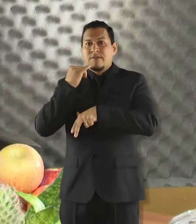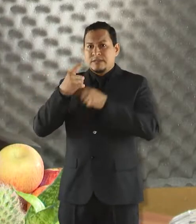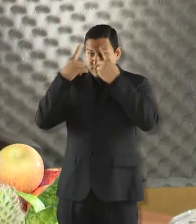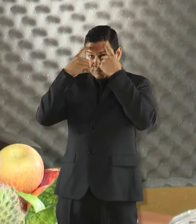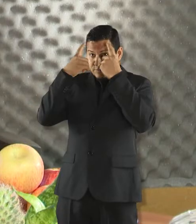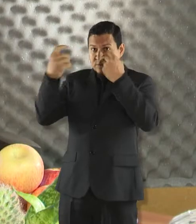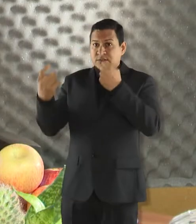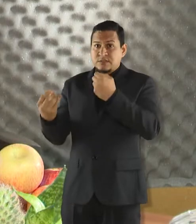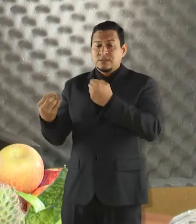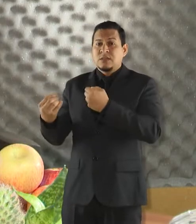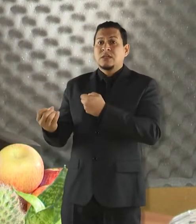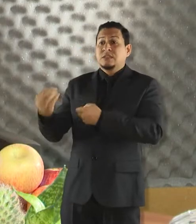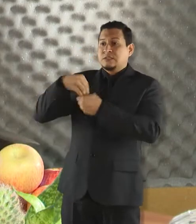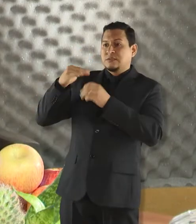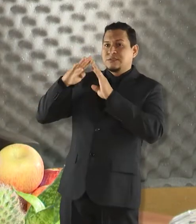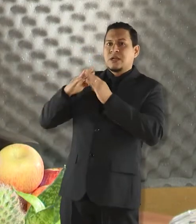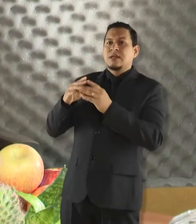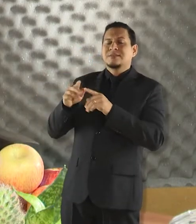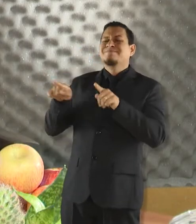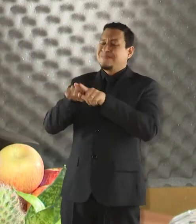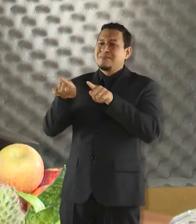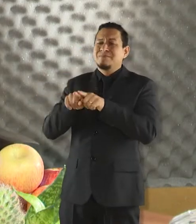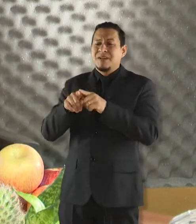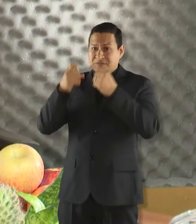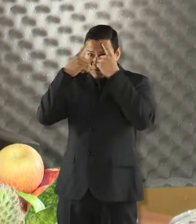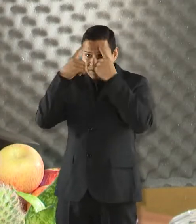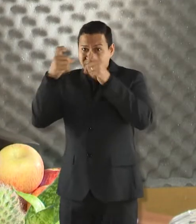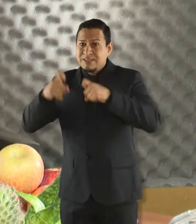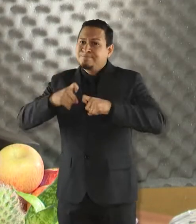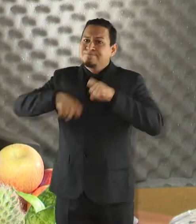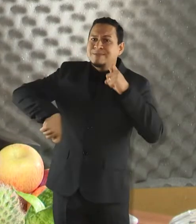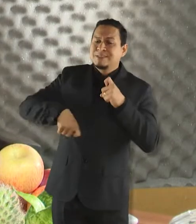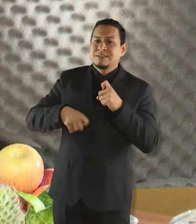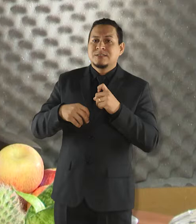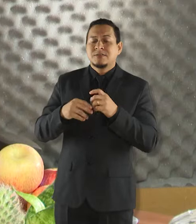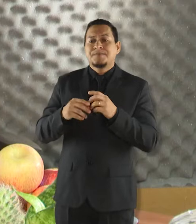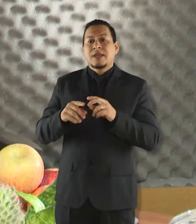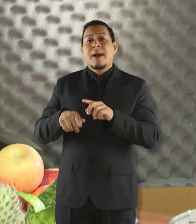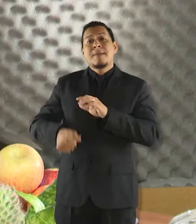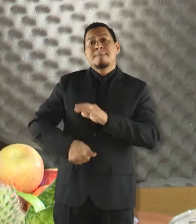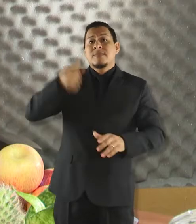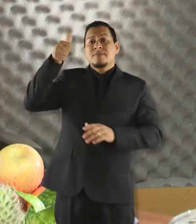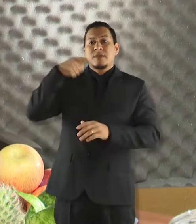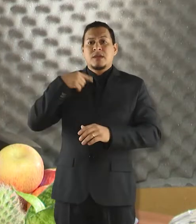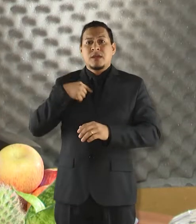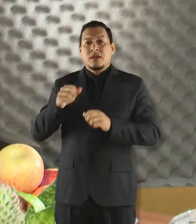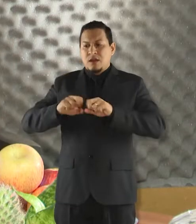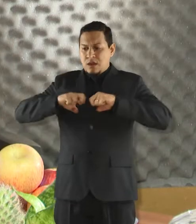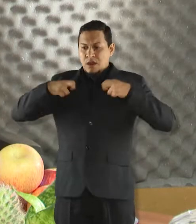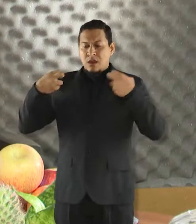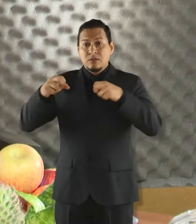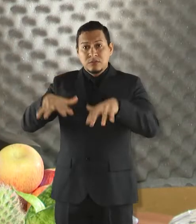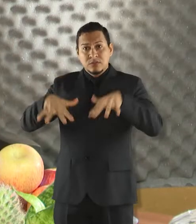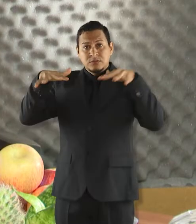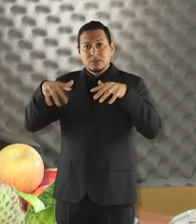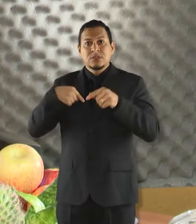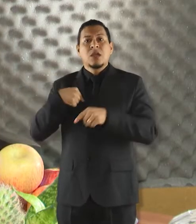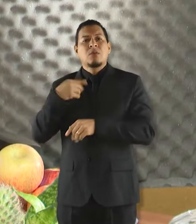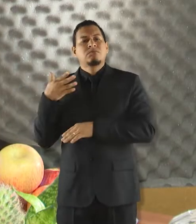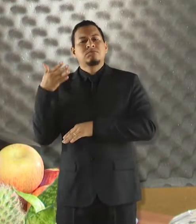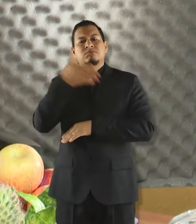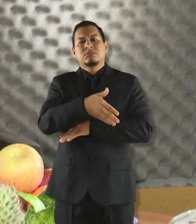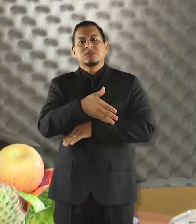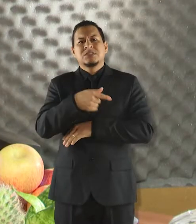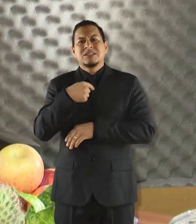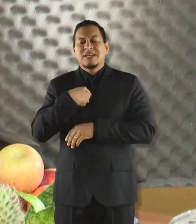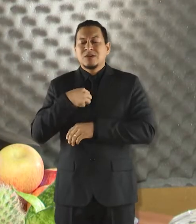violência, inclusive violência sexual, né? E eu lembro que a primeira audiência na qual eu atuei, eu saí